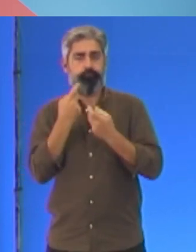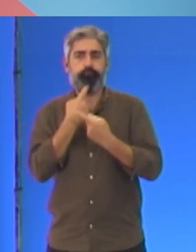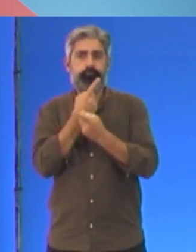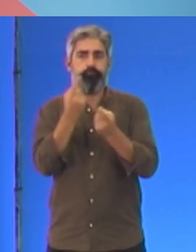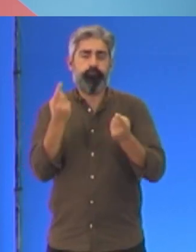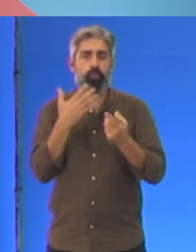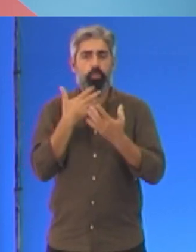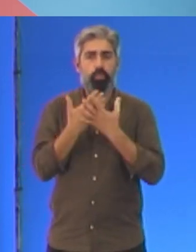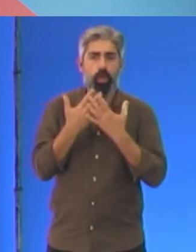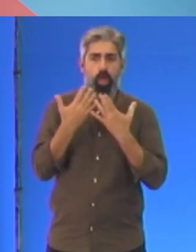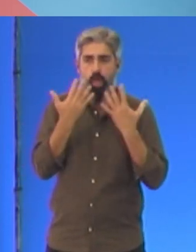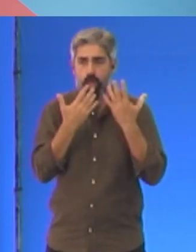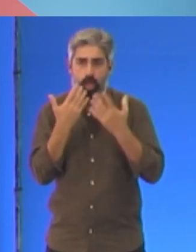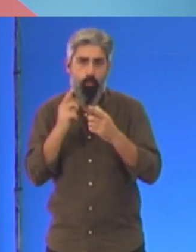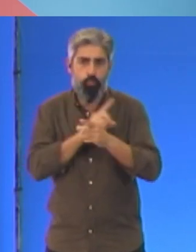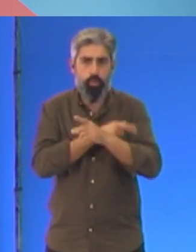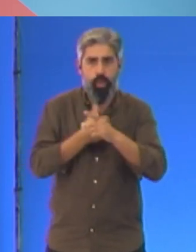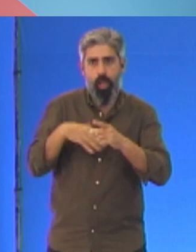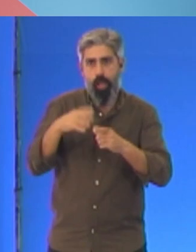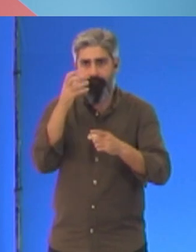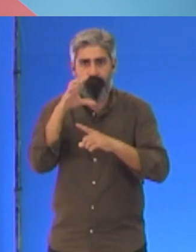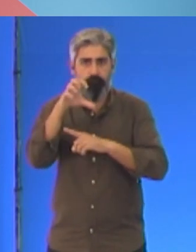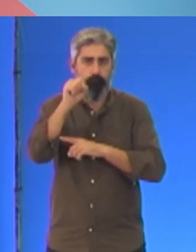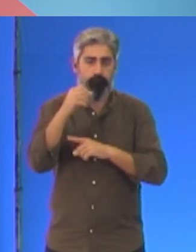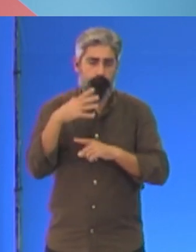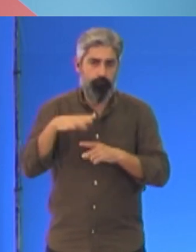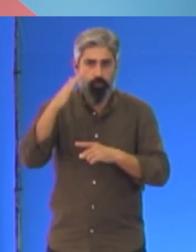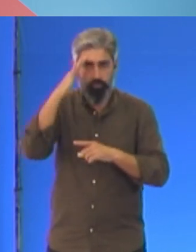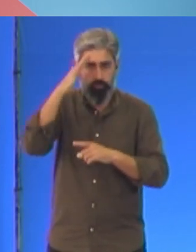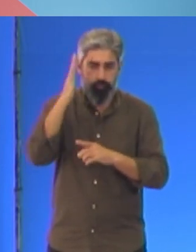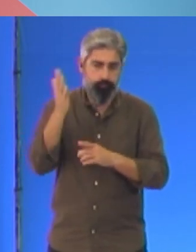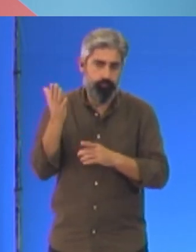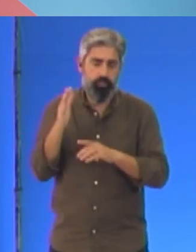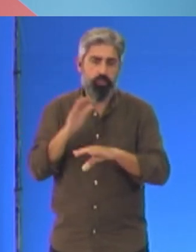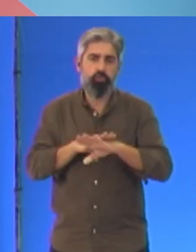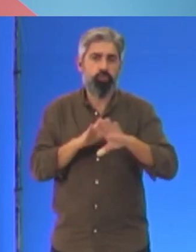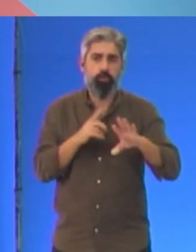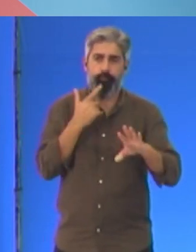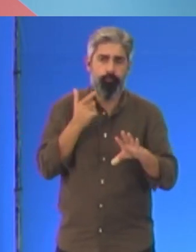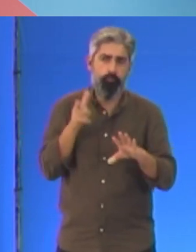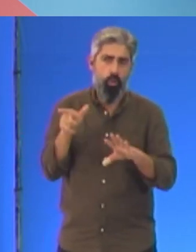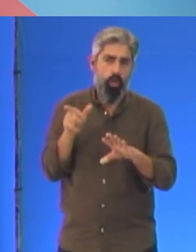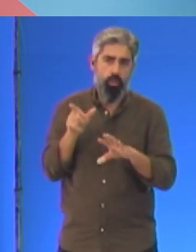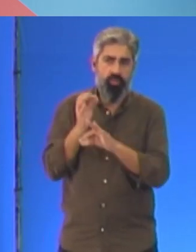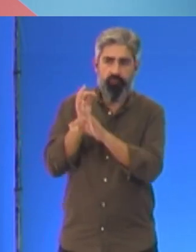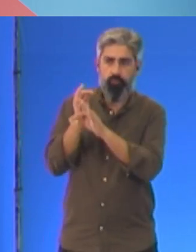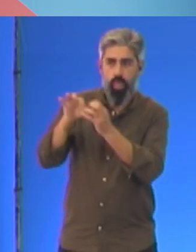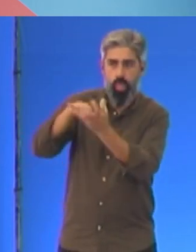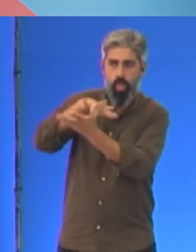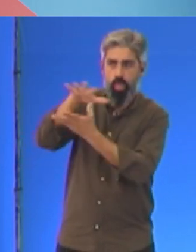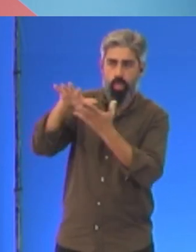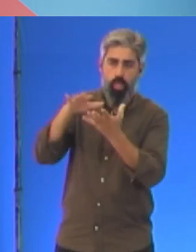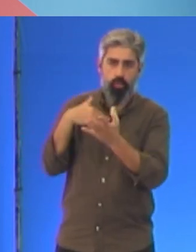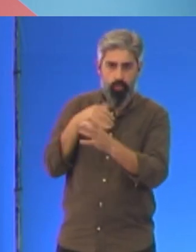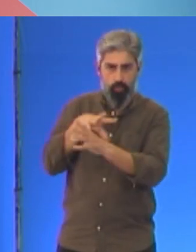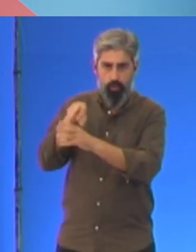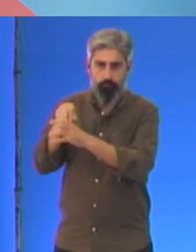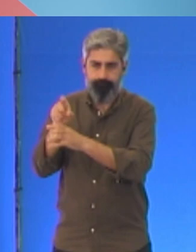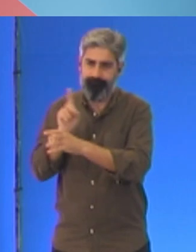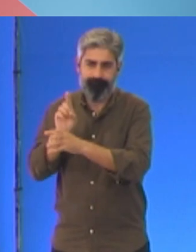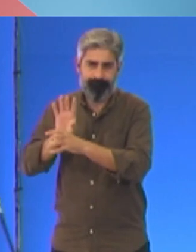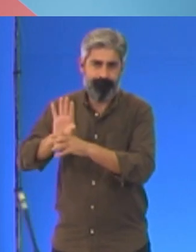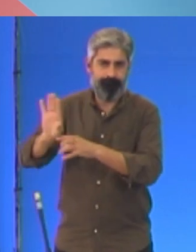salivar pelo poder a esquerda não pode ajudar a esse festim que tem o condão